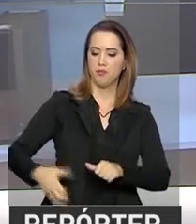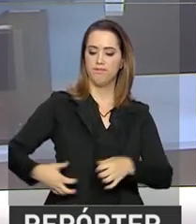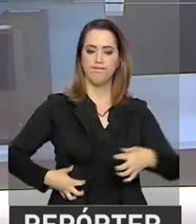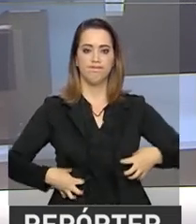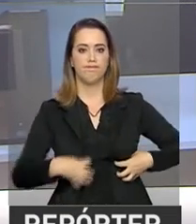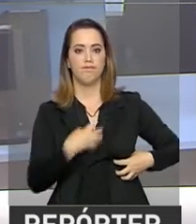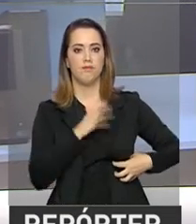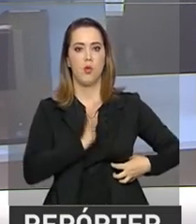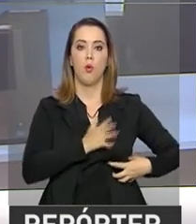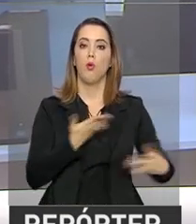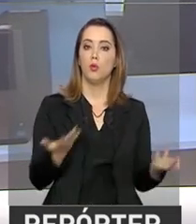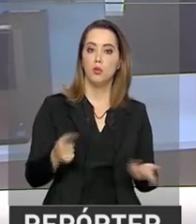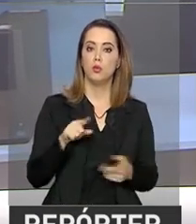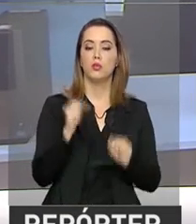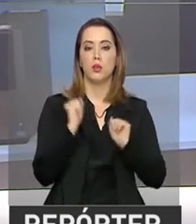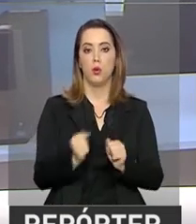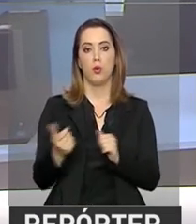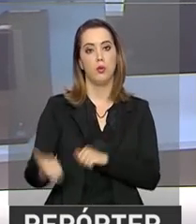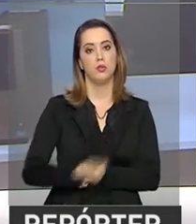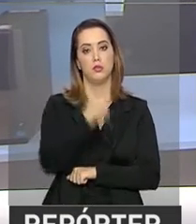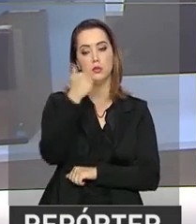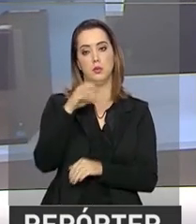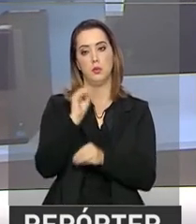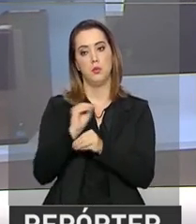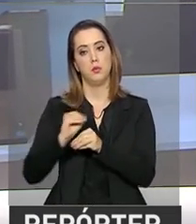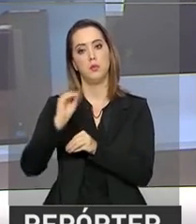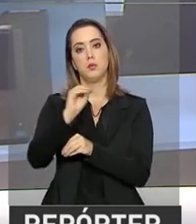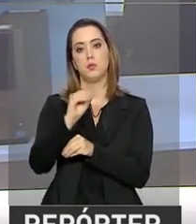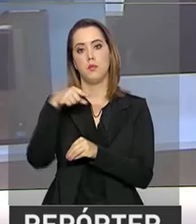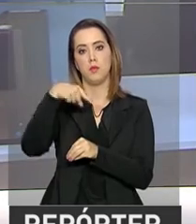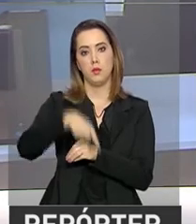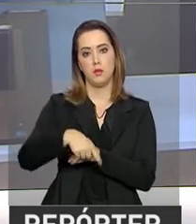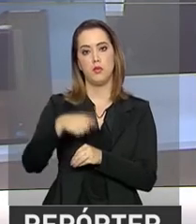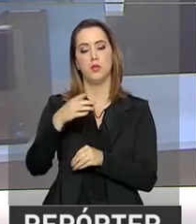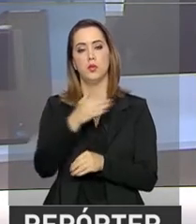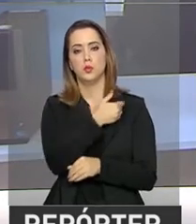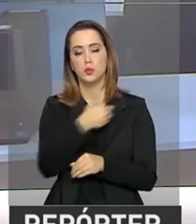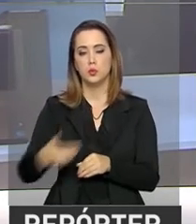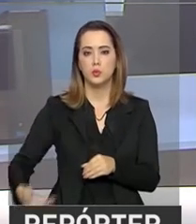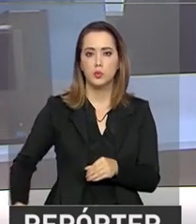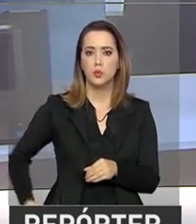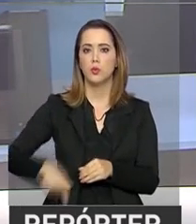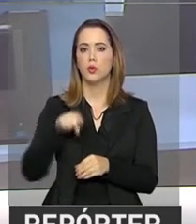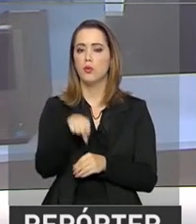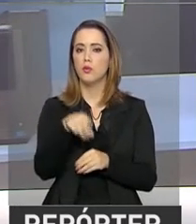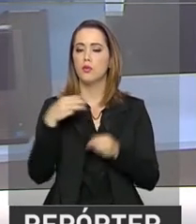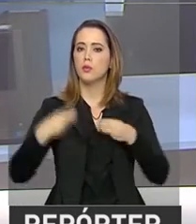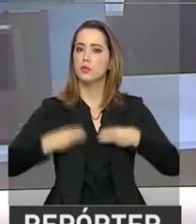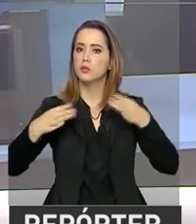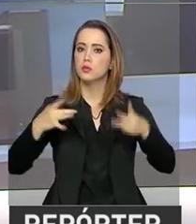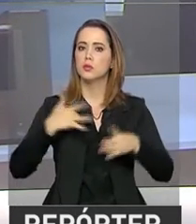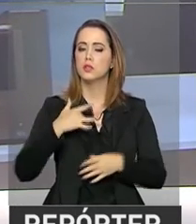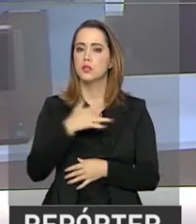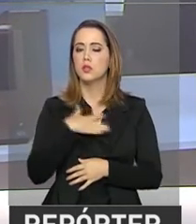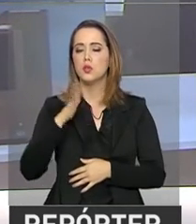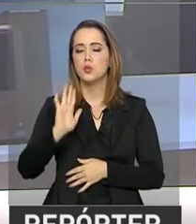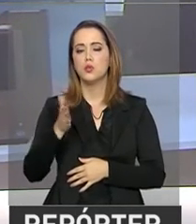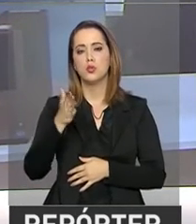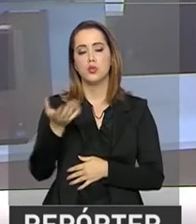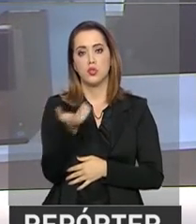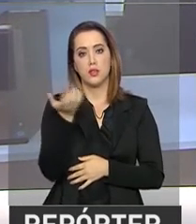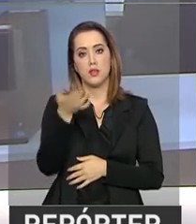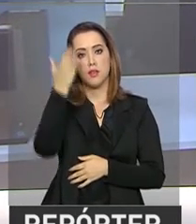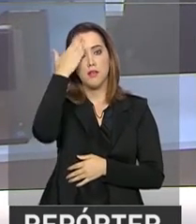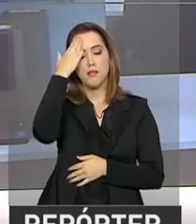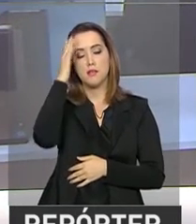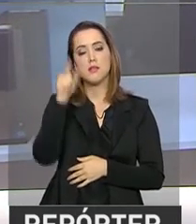terão atendimento modernizado para qualificar o trabalho na rede pública o Ministério da Saúde quero ouvir a sociedade para